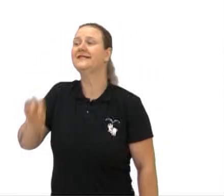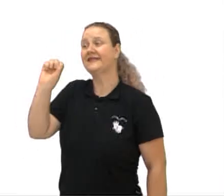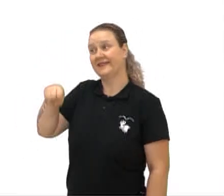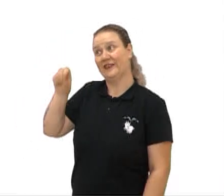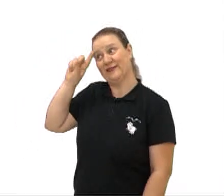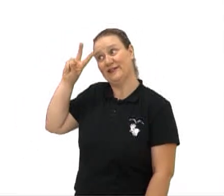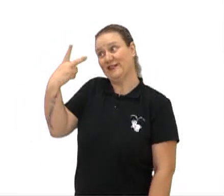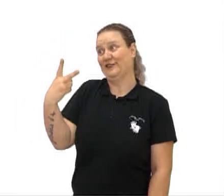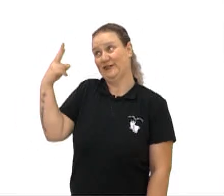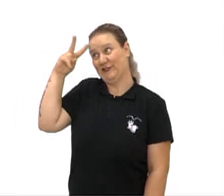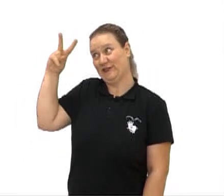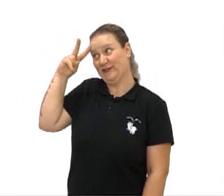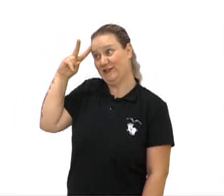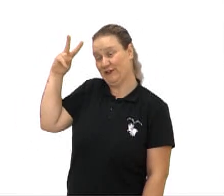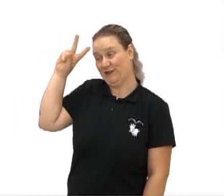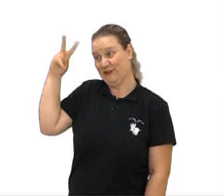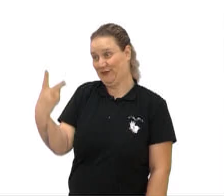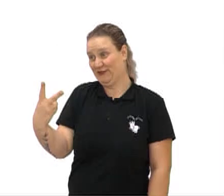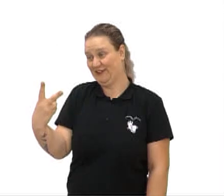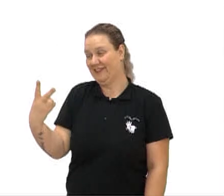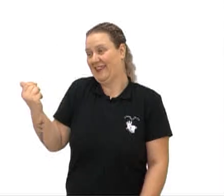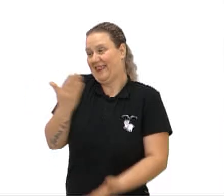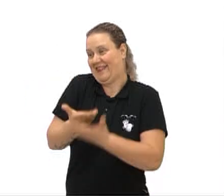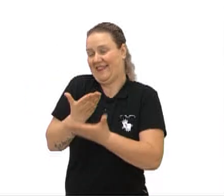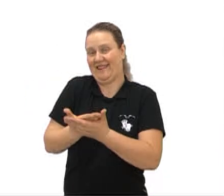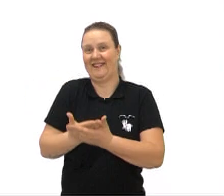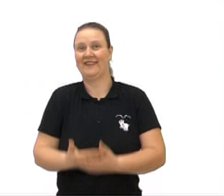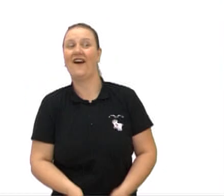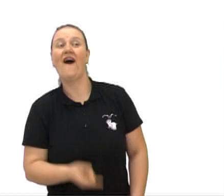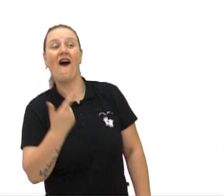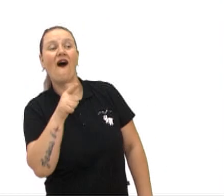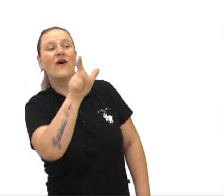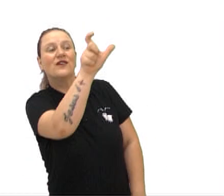segundo dia de aula. Olha, lá vem a Laura.